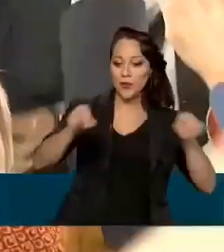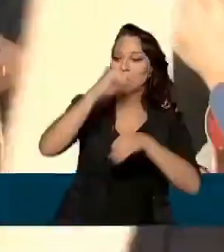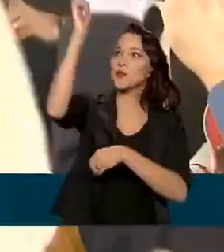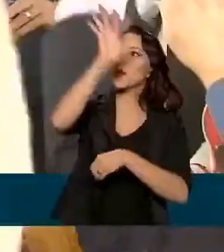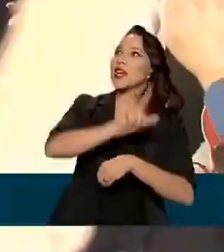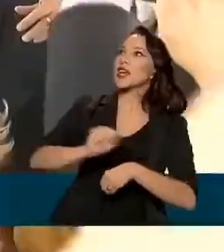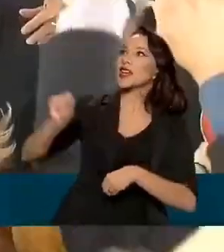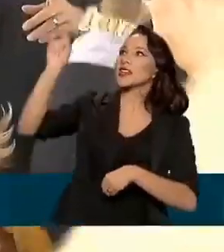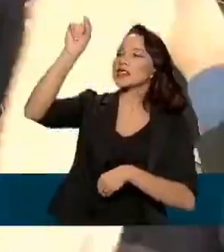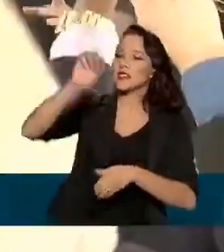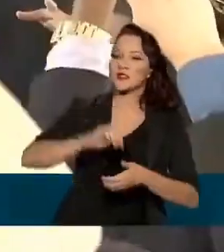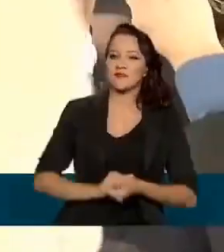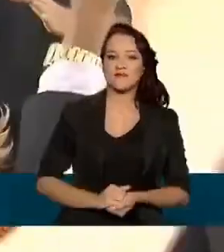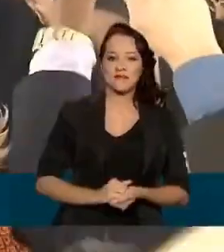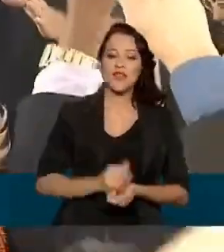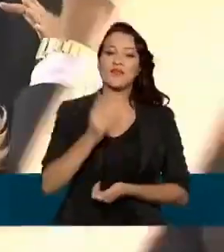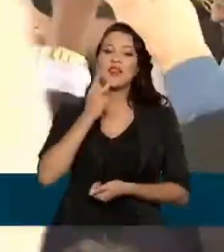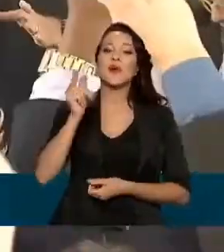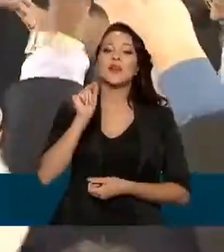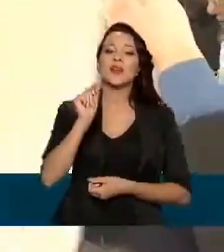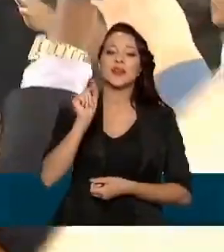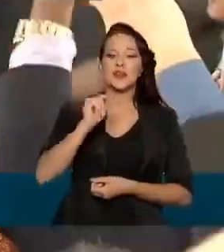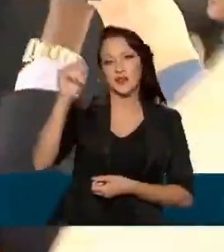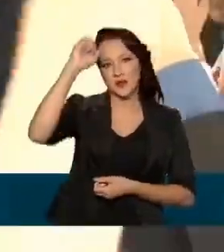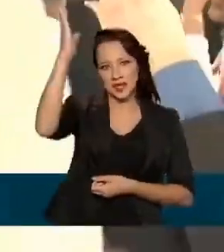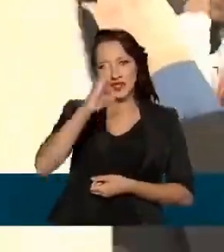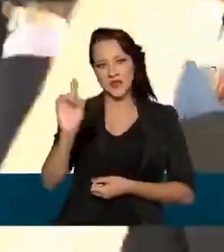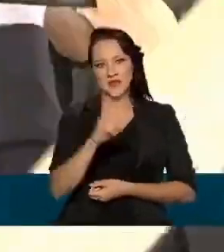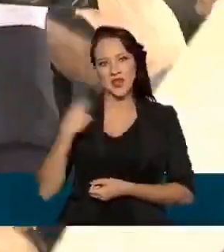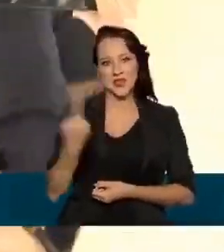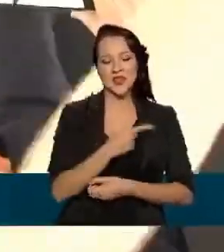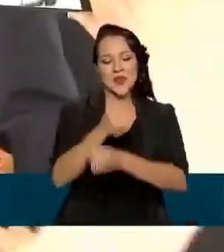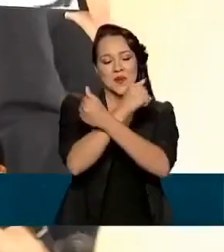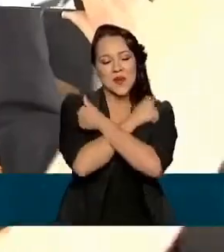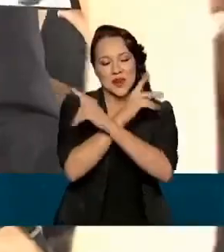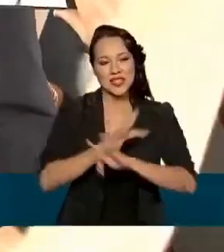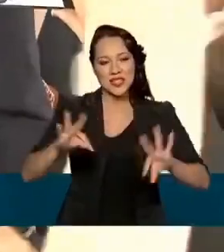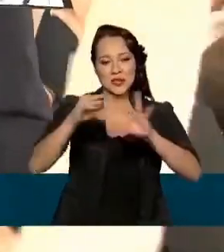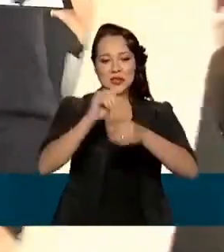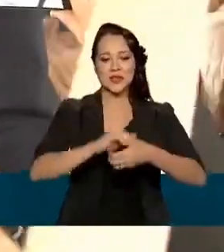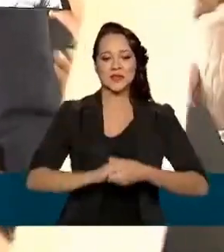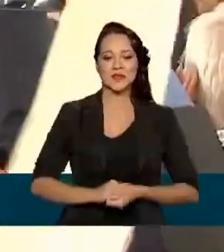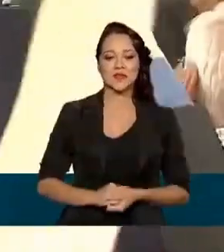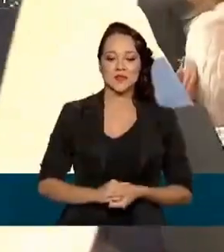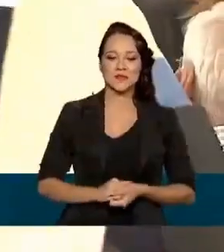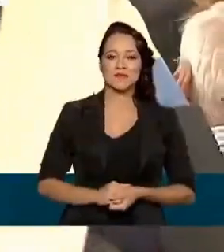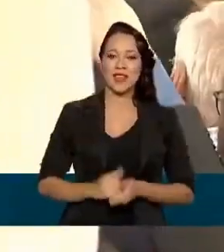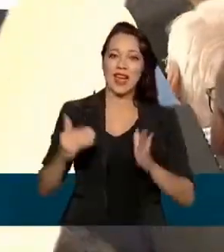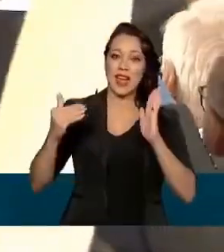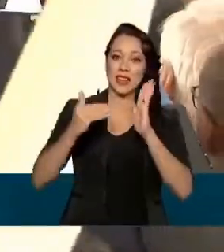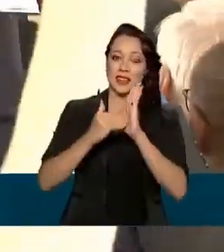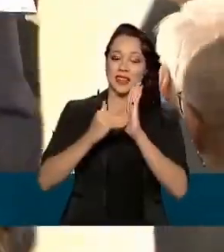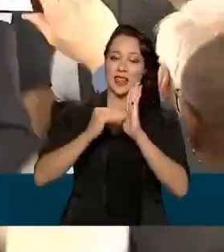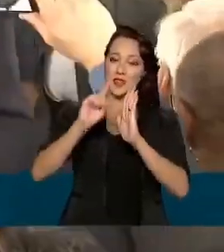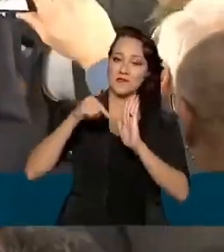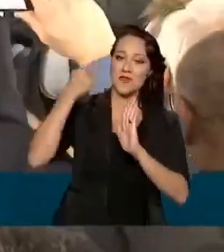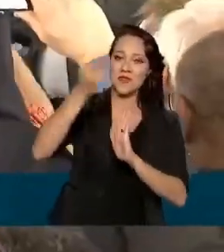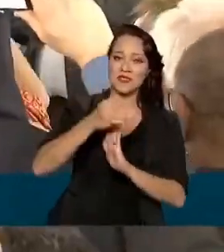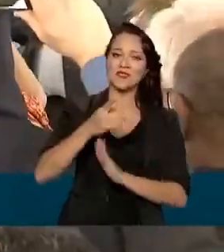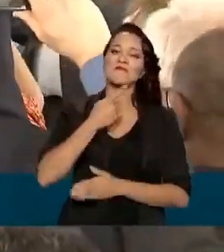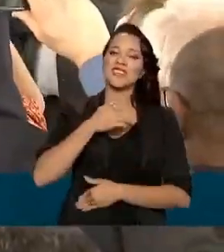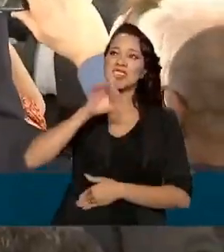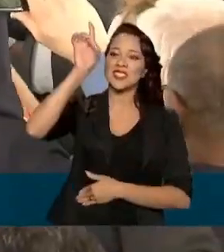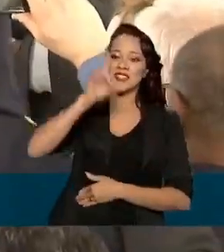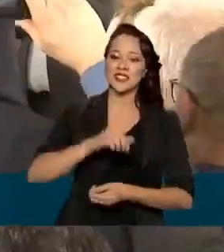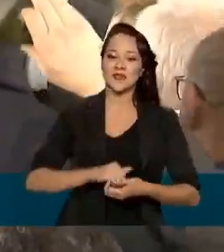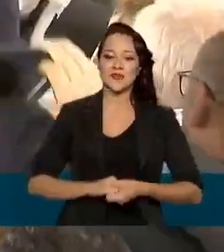Brasil. E dizer que o Brasil é nosso. Um abraço a todos. Até uma nova oportunidade, se Deus quiser.